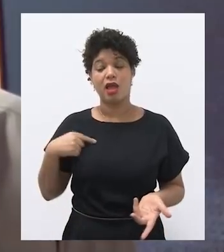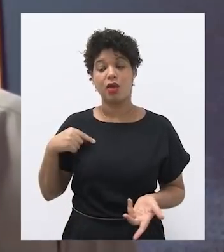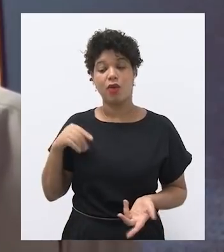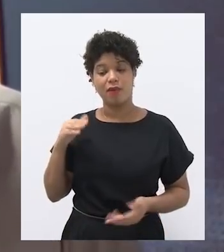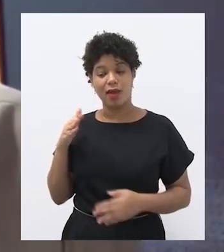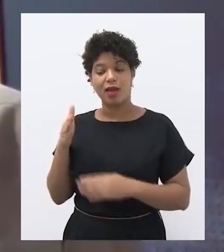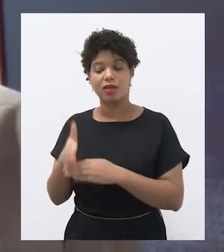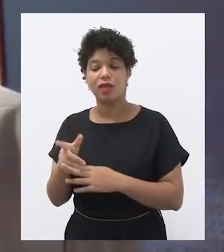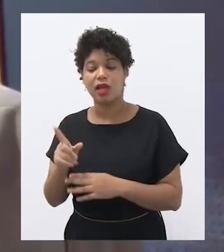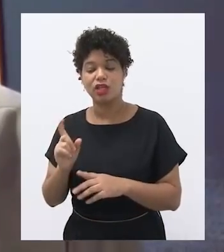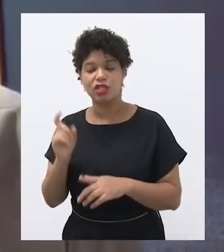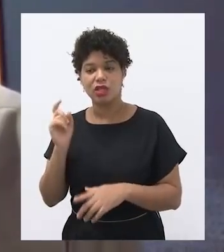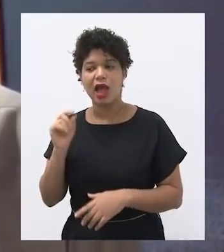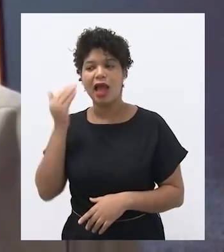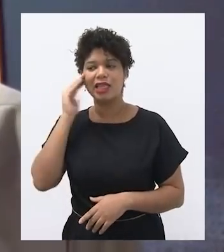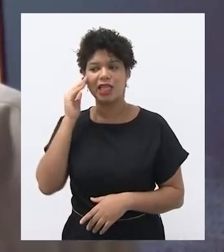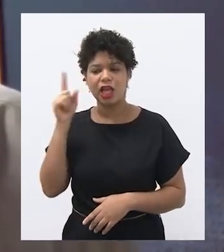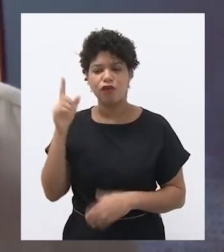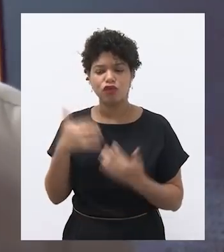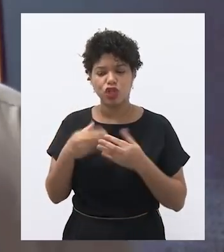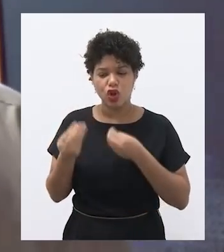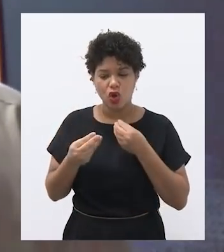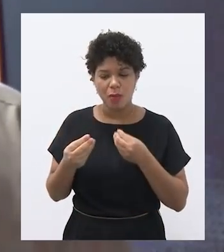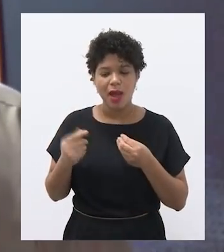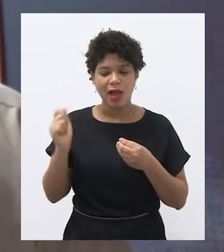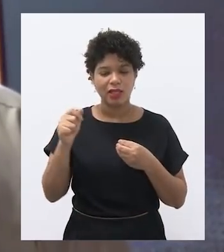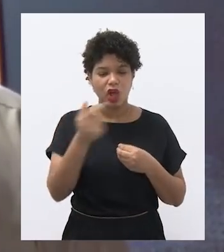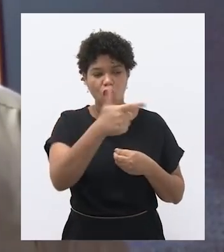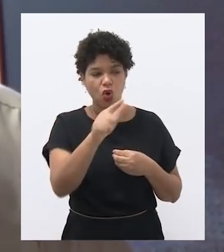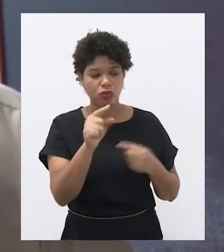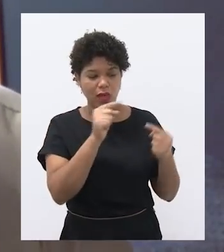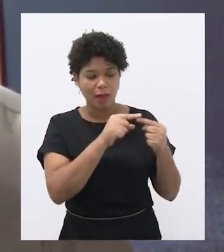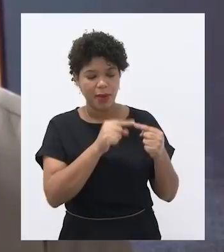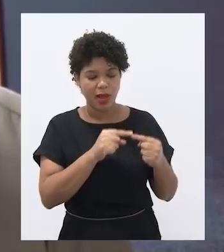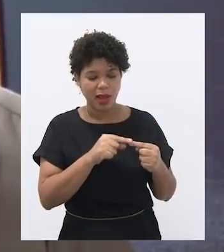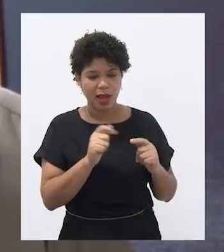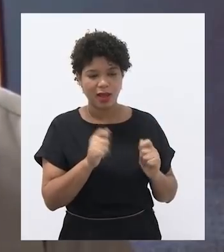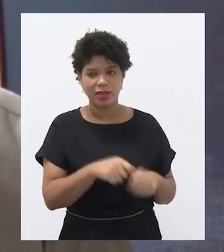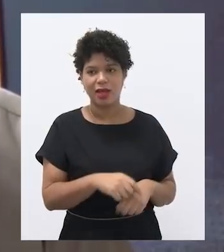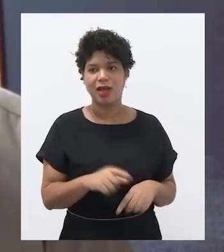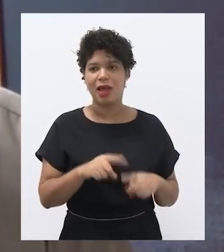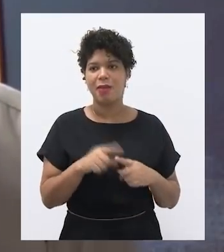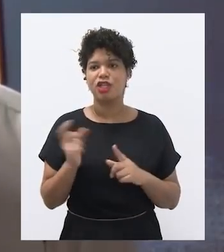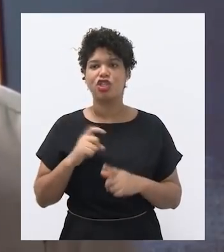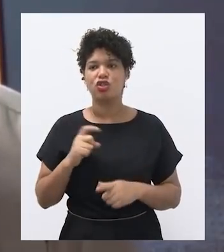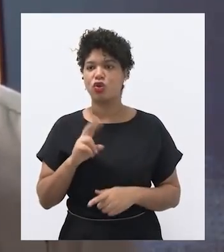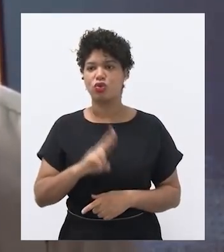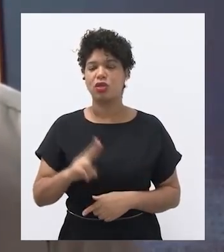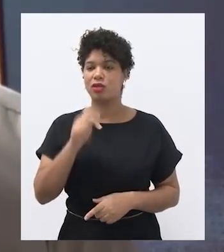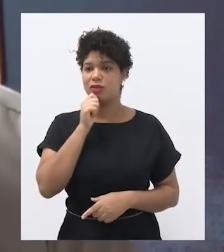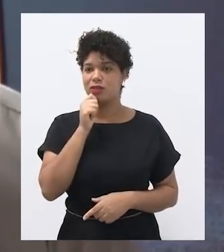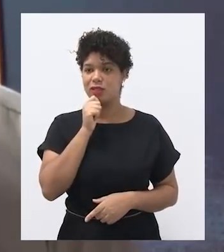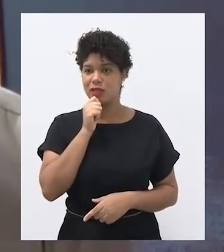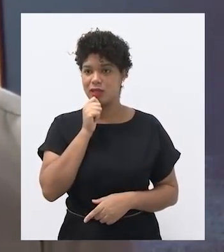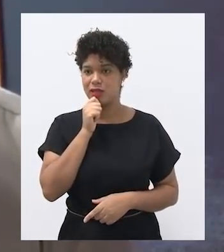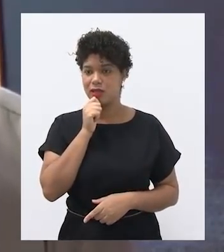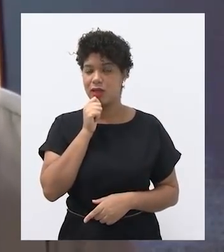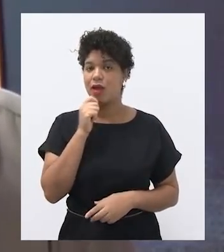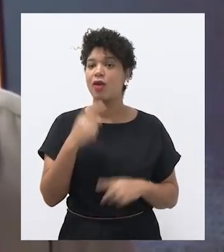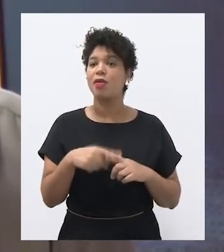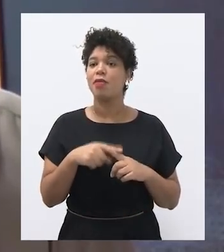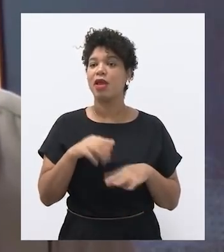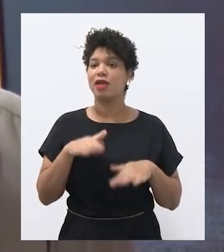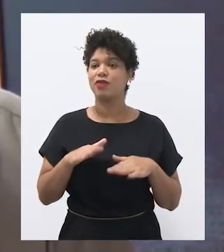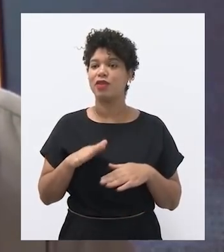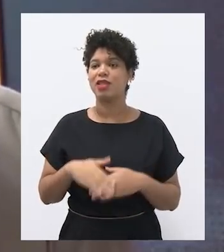TikTok, entendo como ele funciona, aplico num outro contexto sem estar dentro do TikTok. Porque, de novo, o risco de estar dentro do